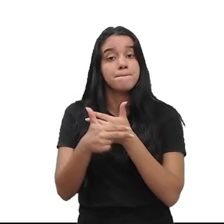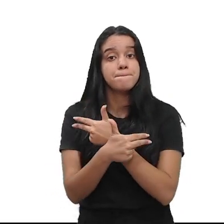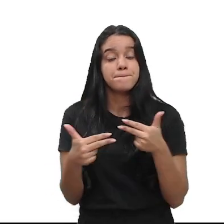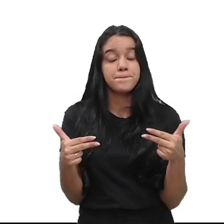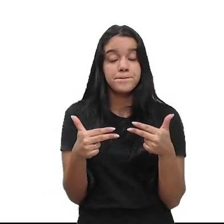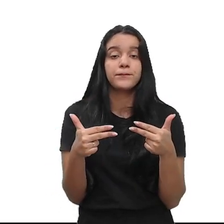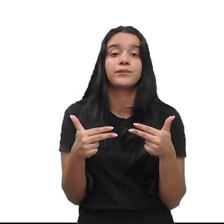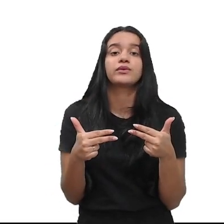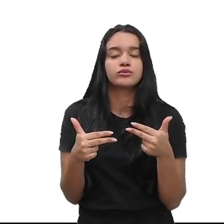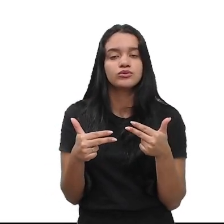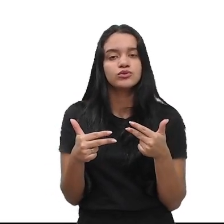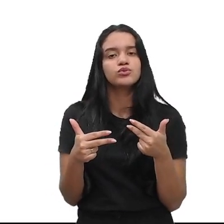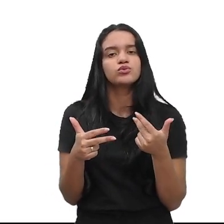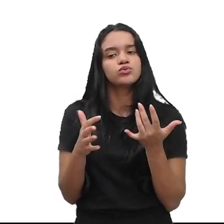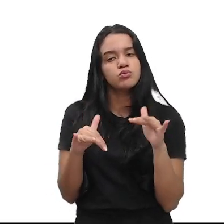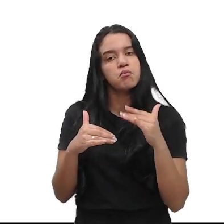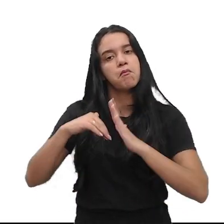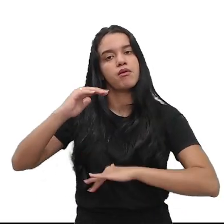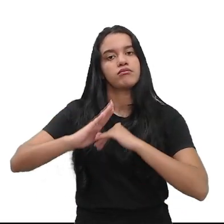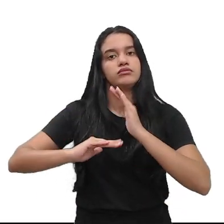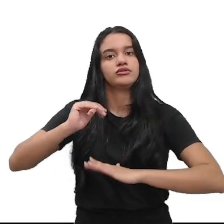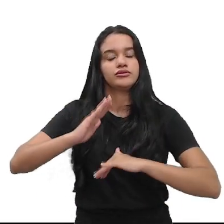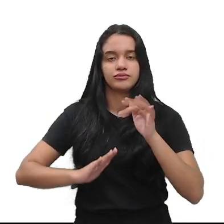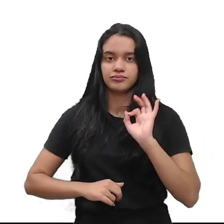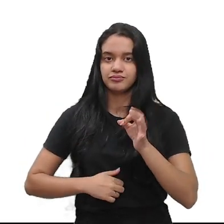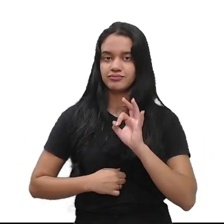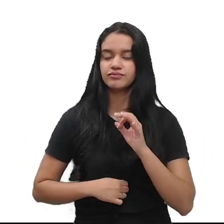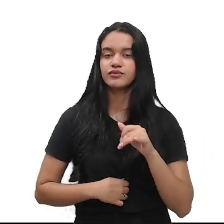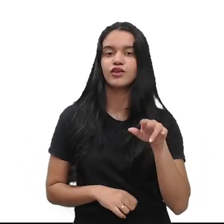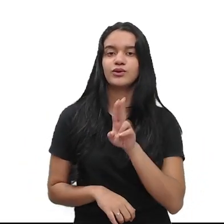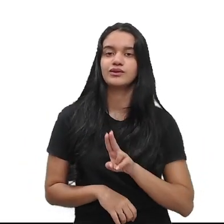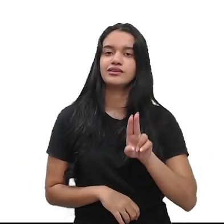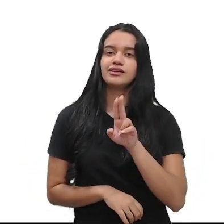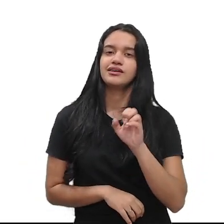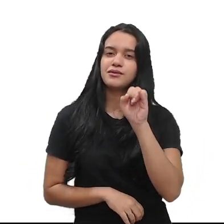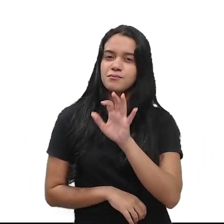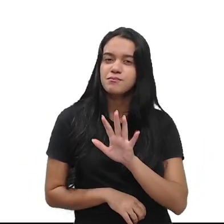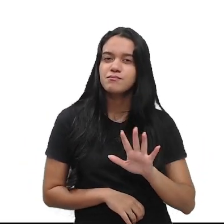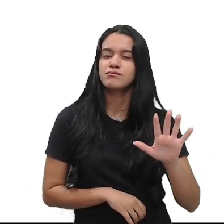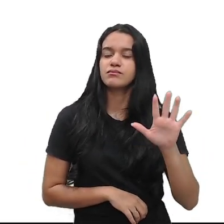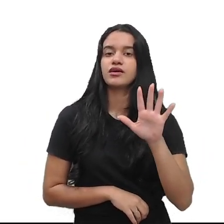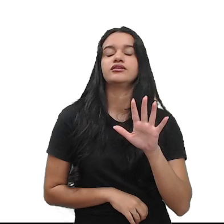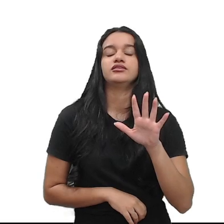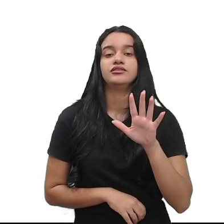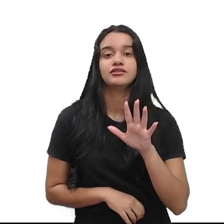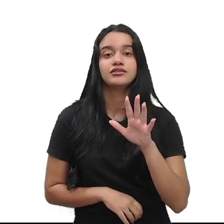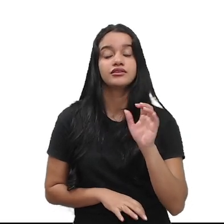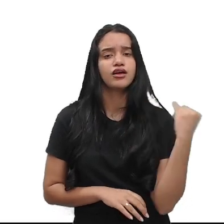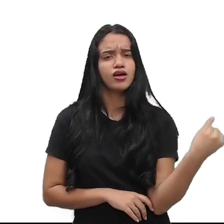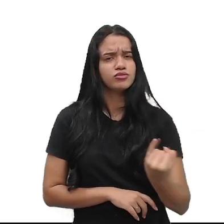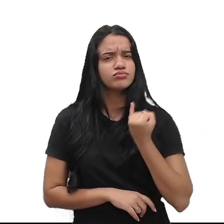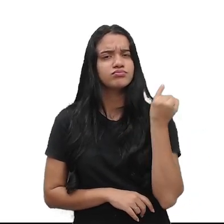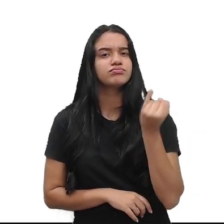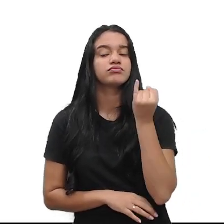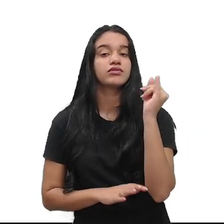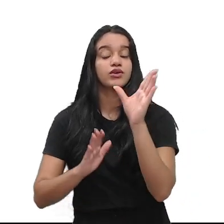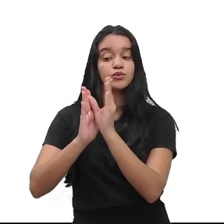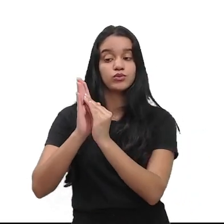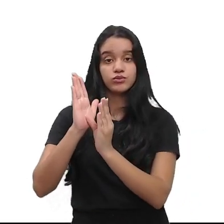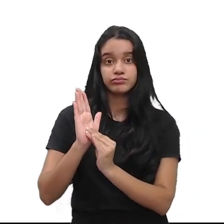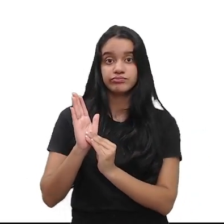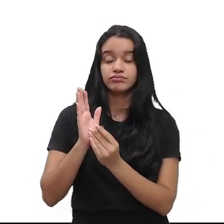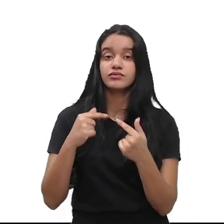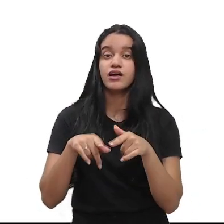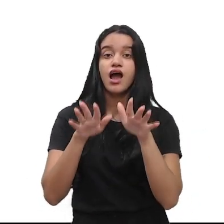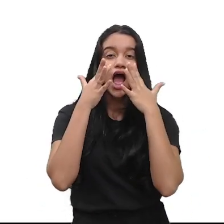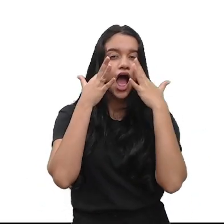um aspecto muito mais profissional, certo? Utilize imagens de alta qualidade, que sejam relevantes para o conteúdo e que